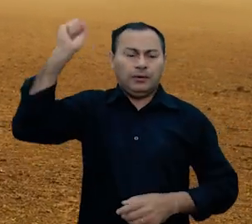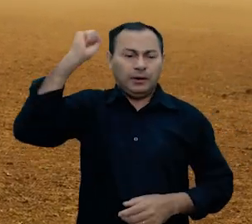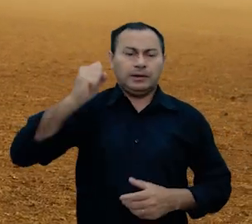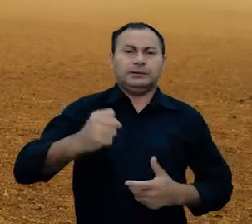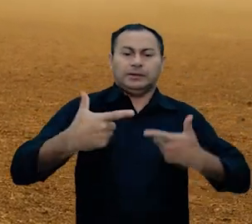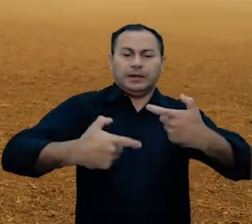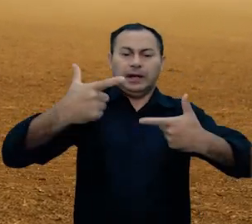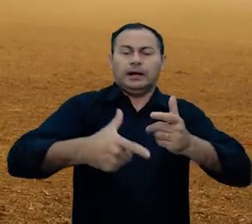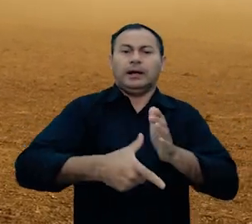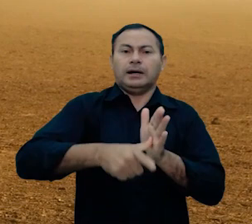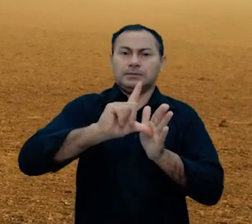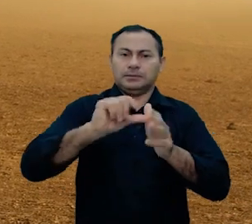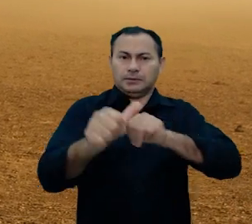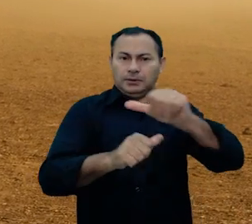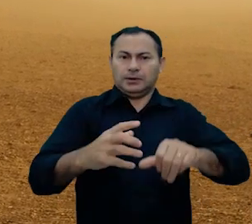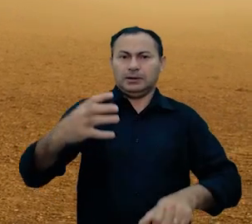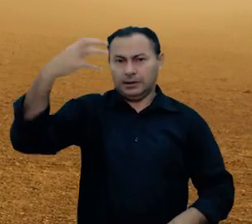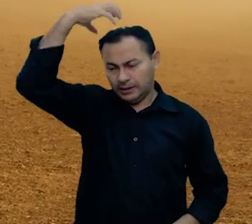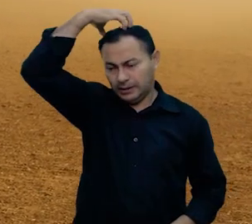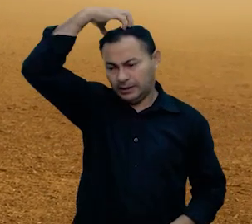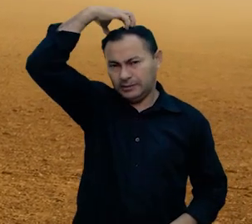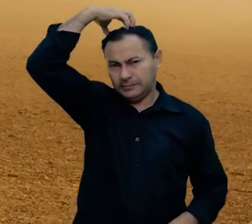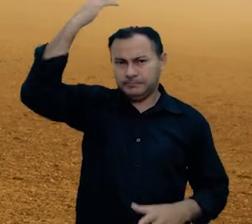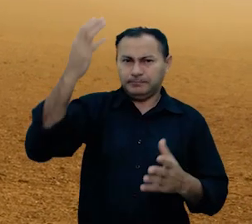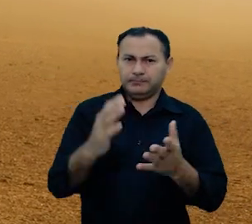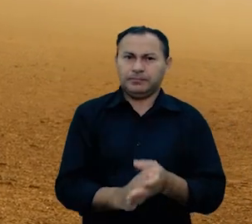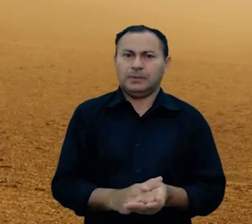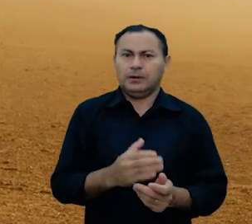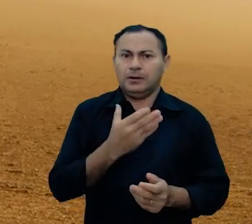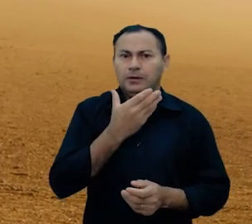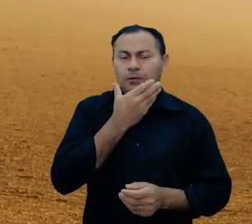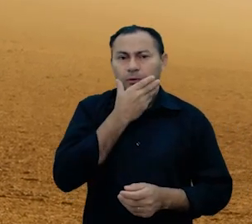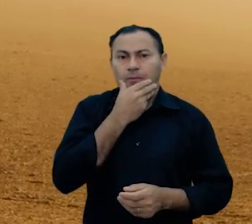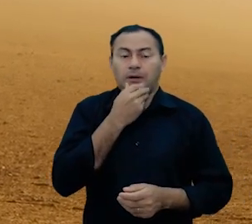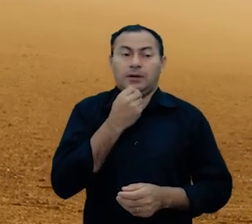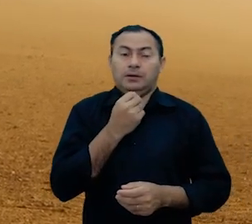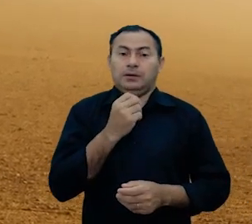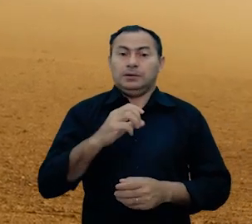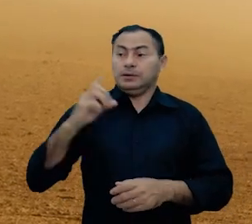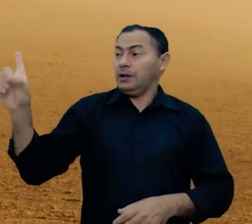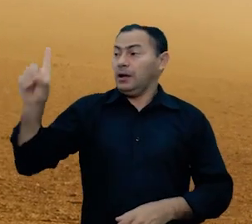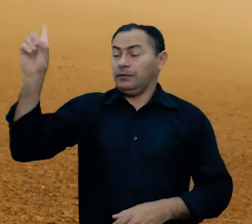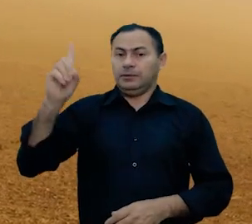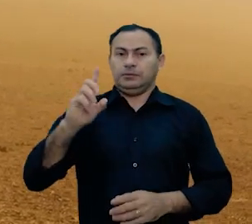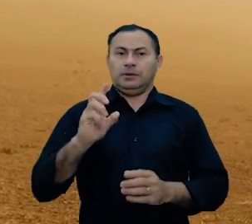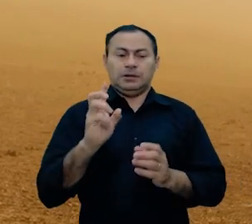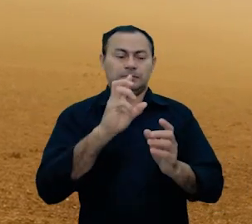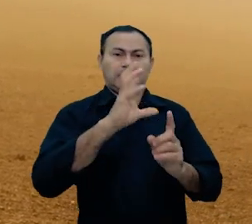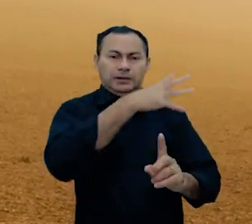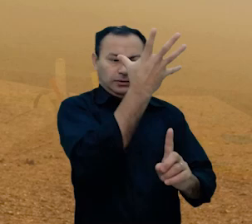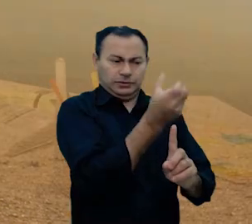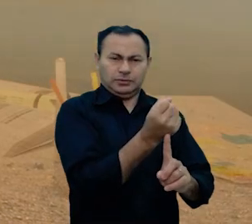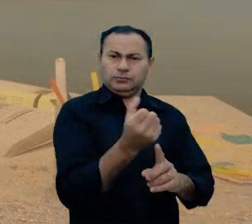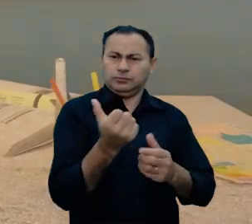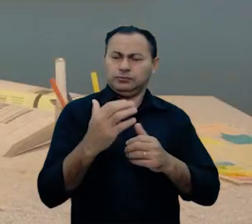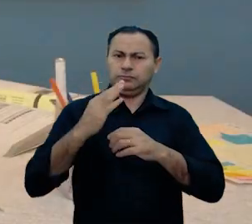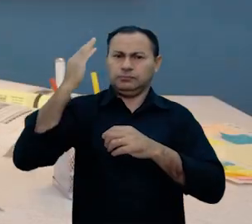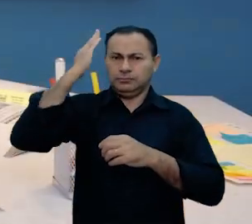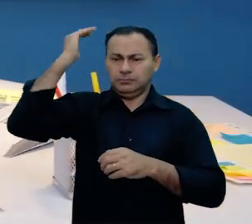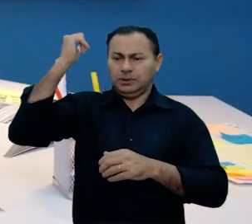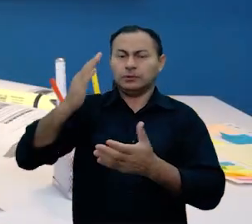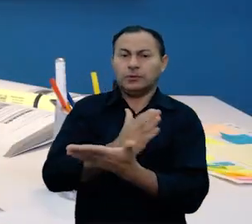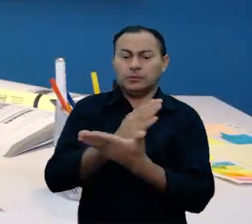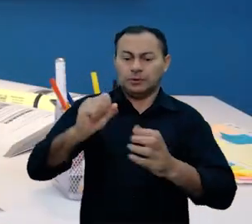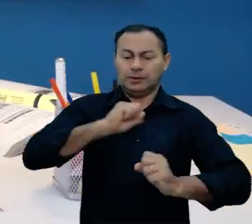de tornar-se rei. Ele era um grande artista. Dividiu o sacerdócio em setores depois que se tornou